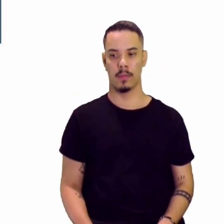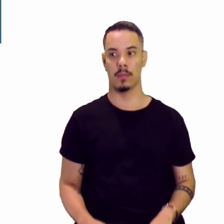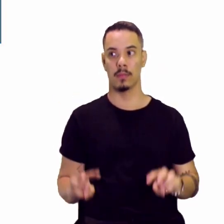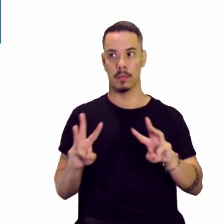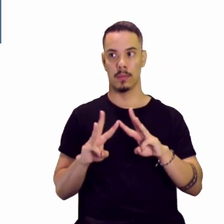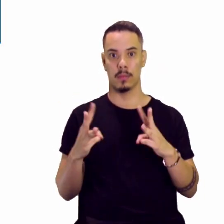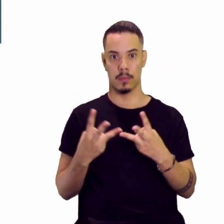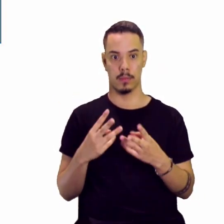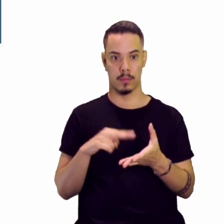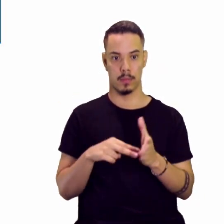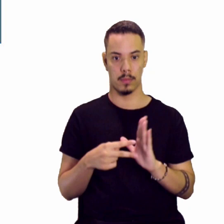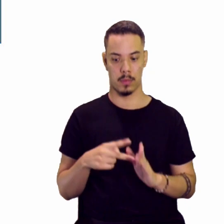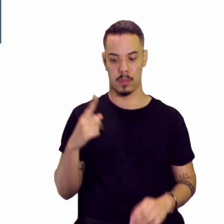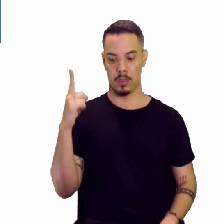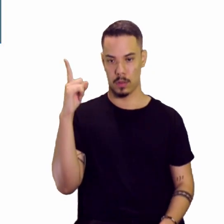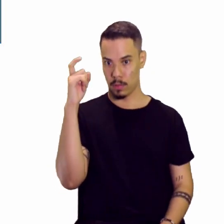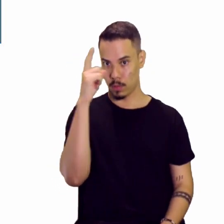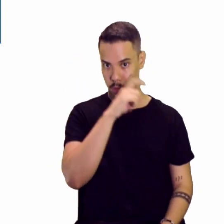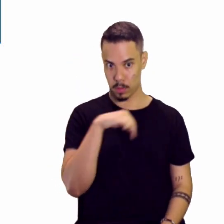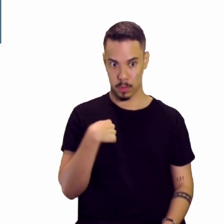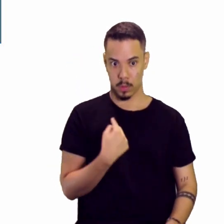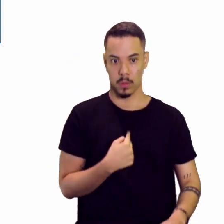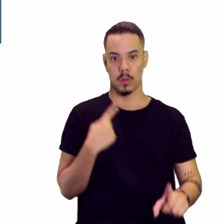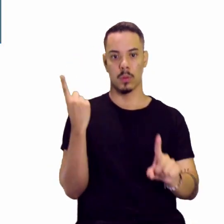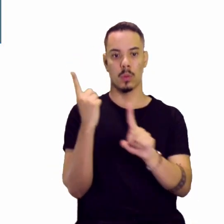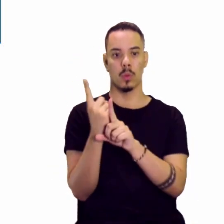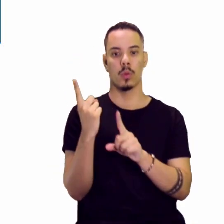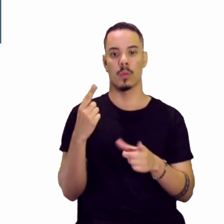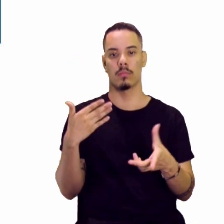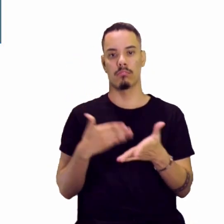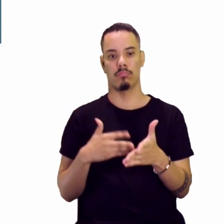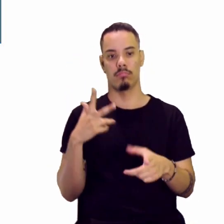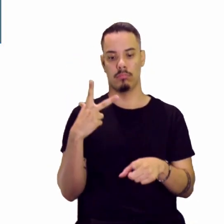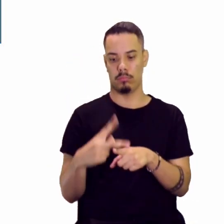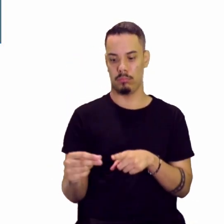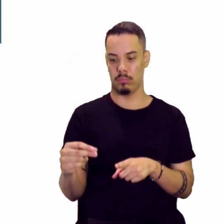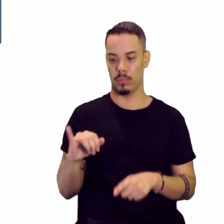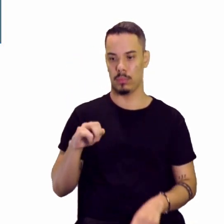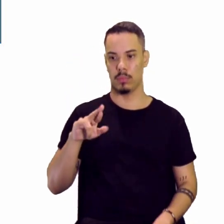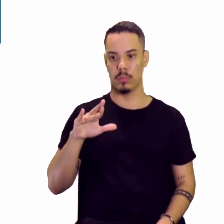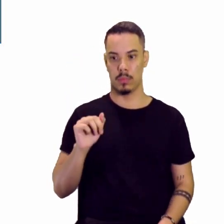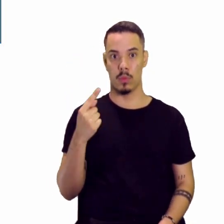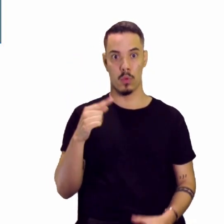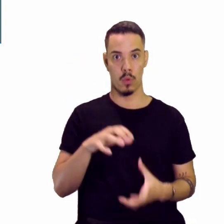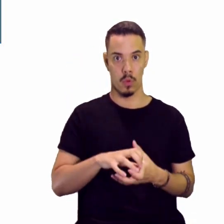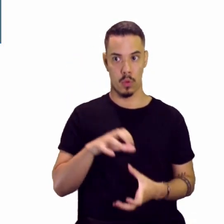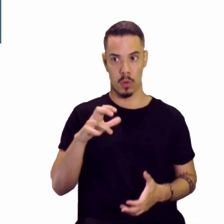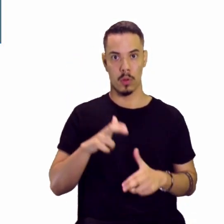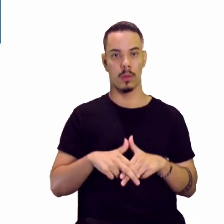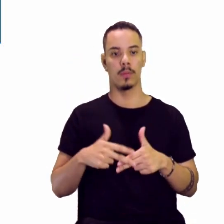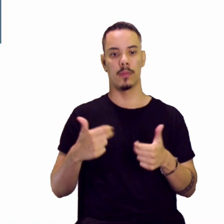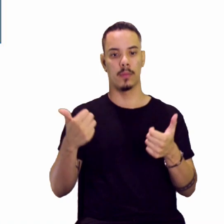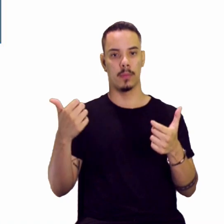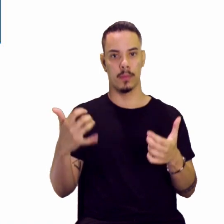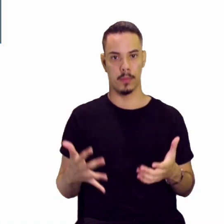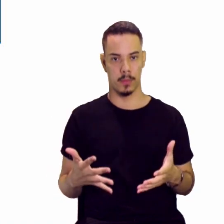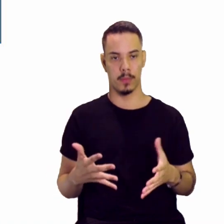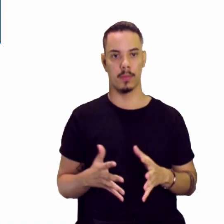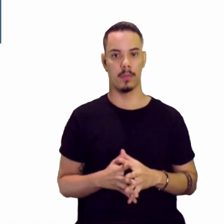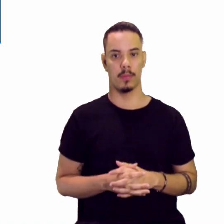mede a dificuldade que encontramos para vencer a inércia de um corpo, né? Então, se nós formos trabalhar aqui,